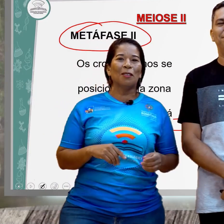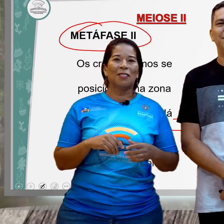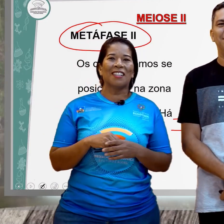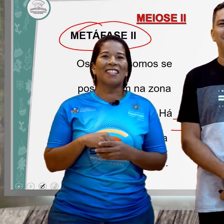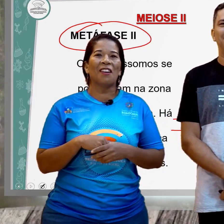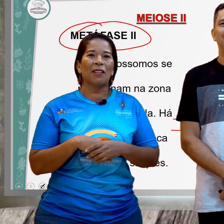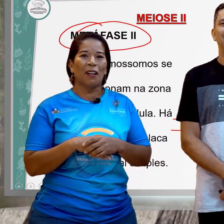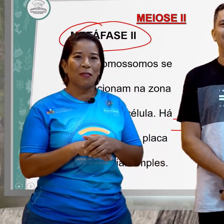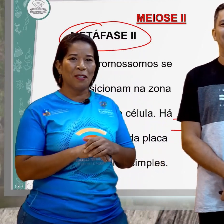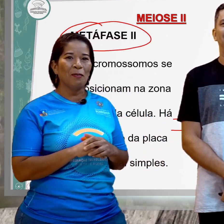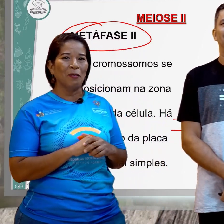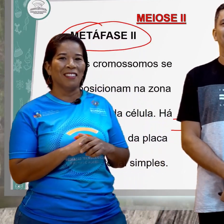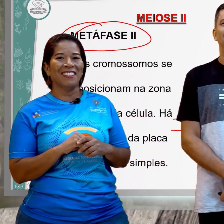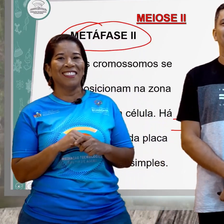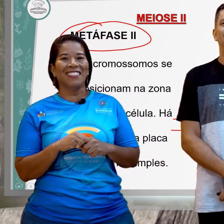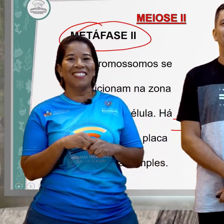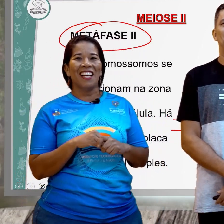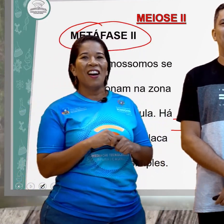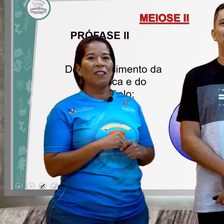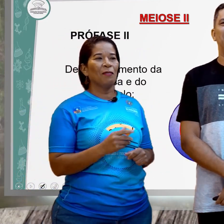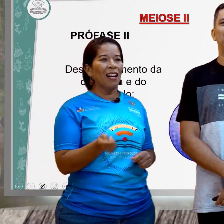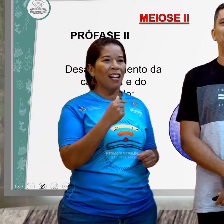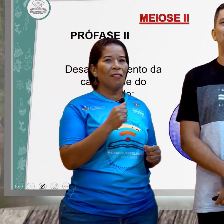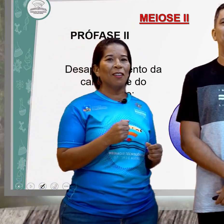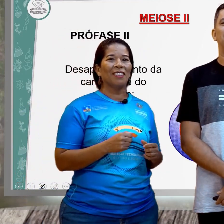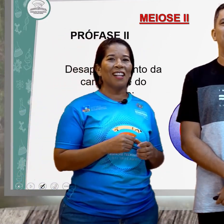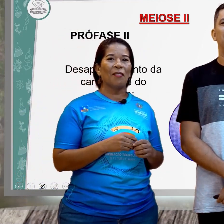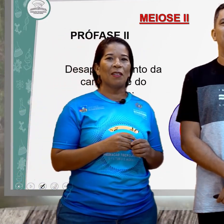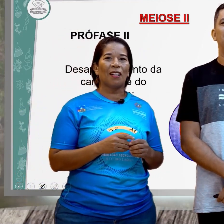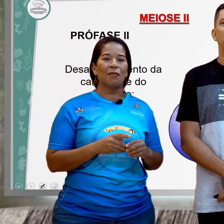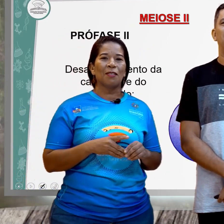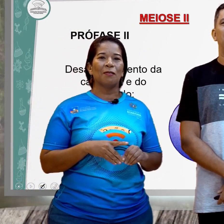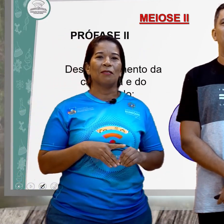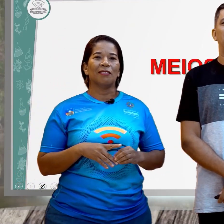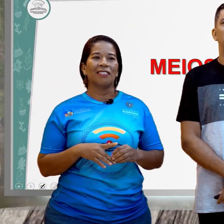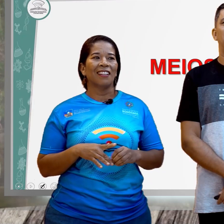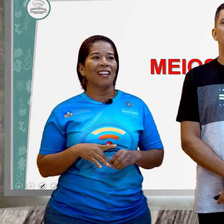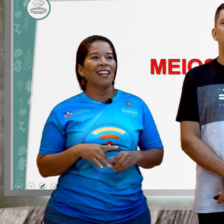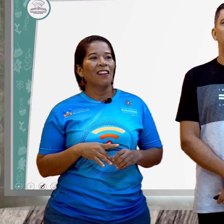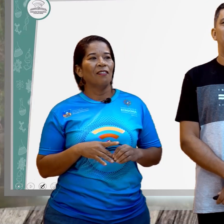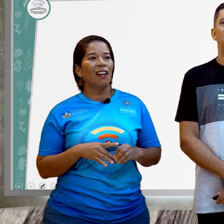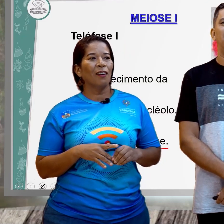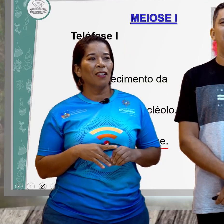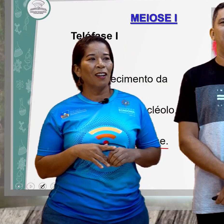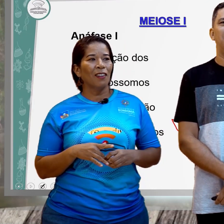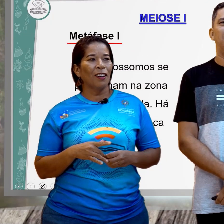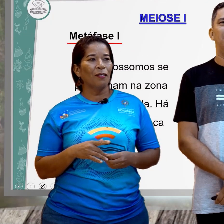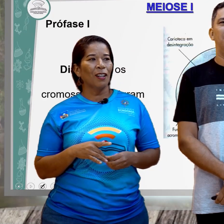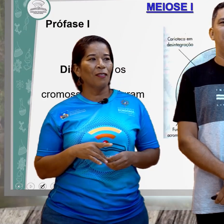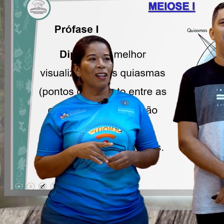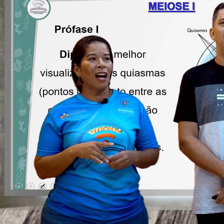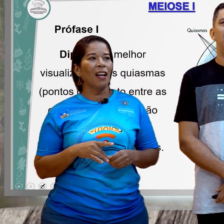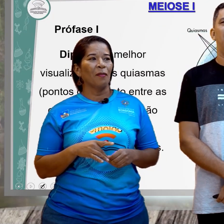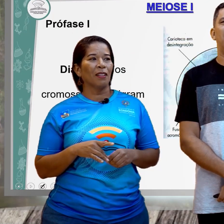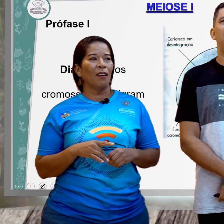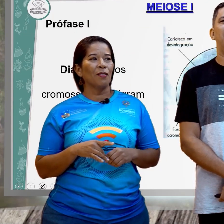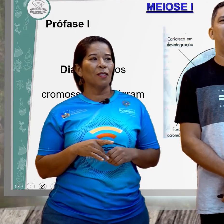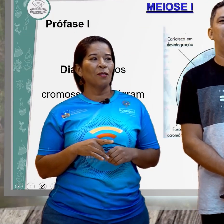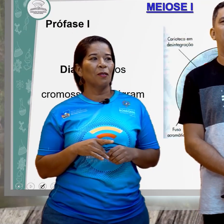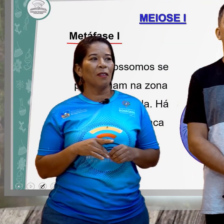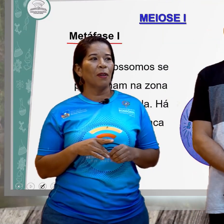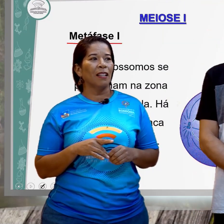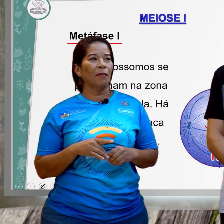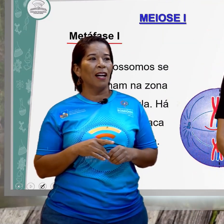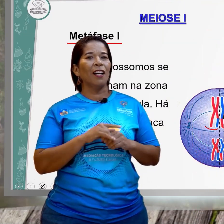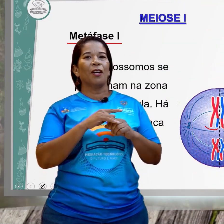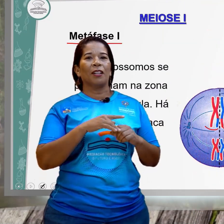o outro slide da metáfase 1. Metáfase 1. Vai lá, volta lá para metáfase 1. Vai lá. Aí, metáfase